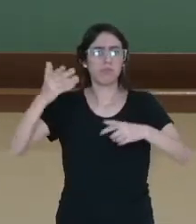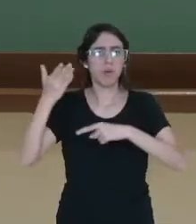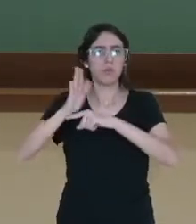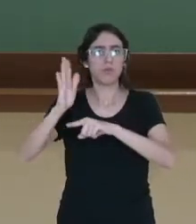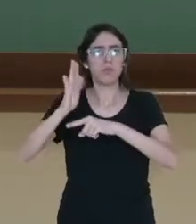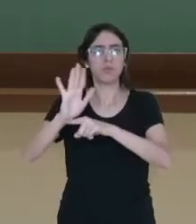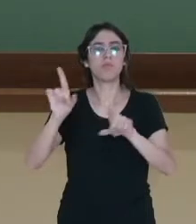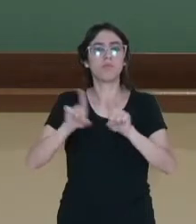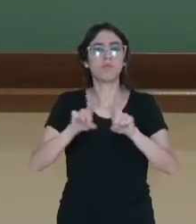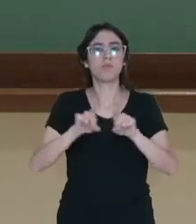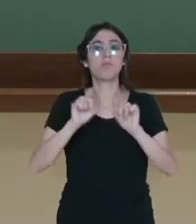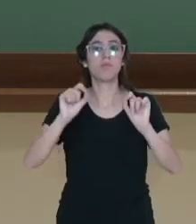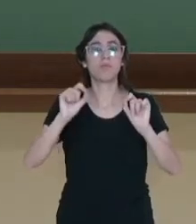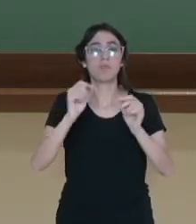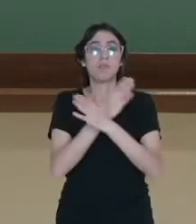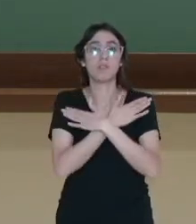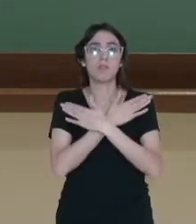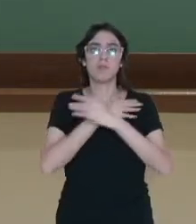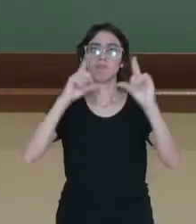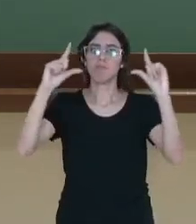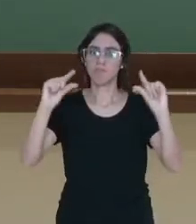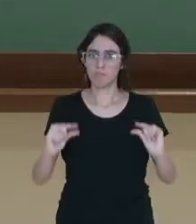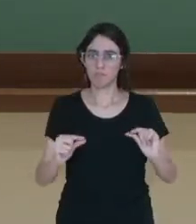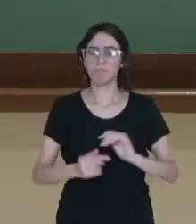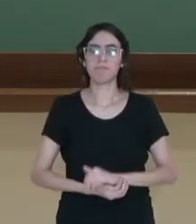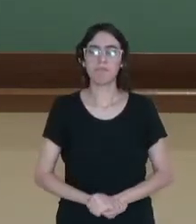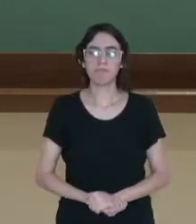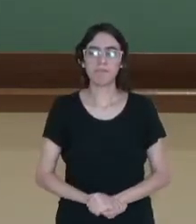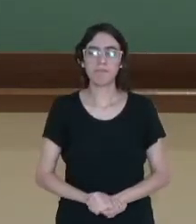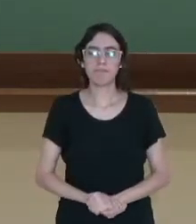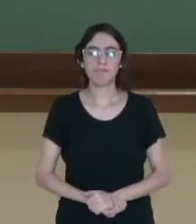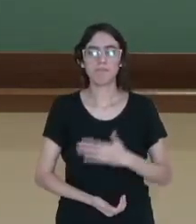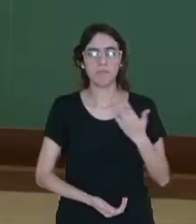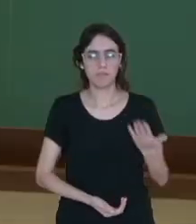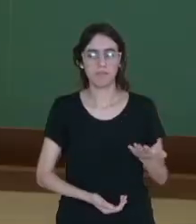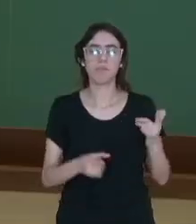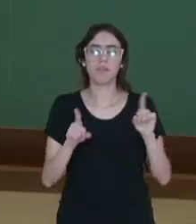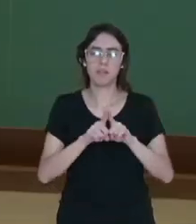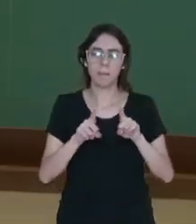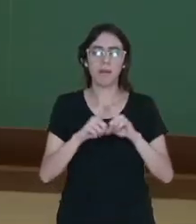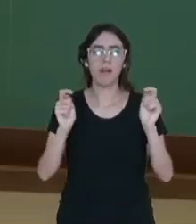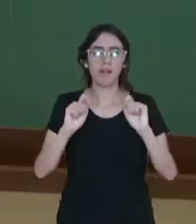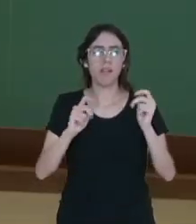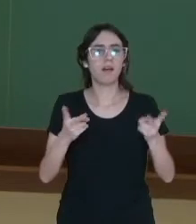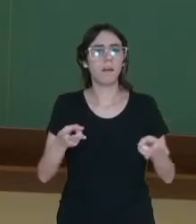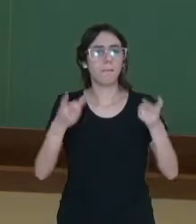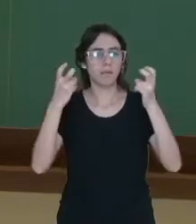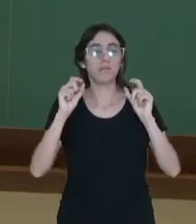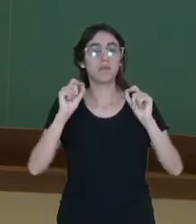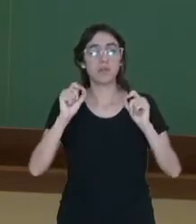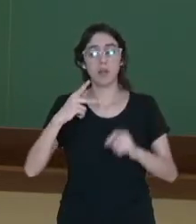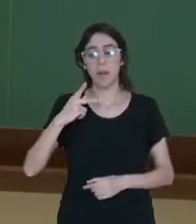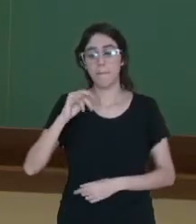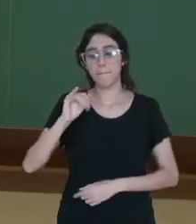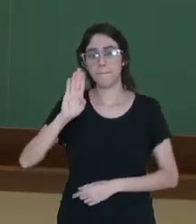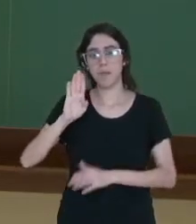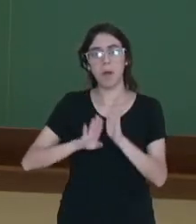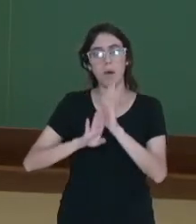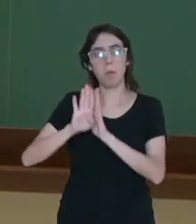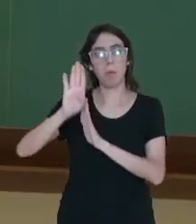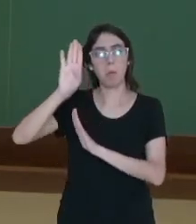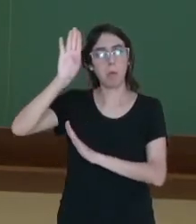para a diminuição do desemprego. Além desses setores, nós podemos observar ainda o crescimento do PIB no